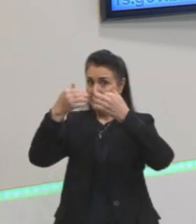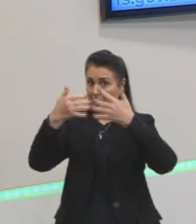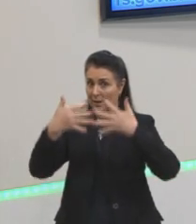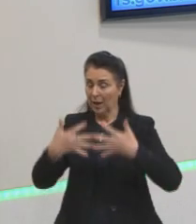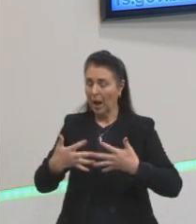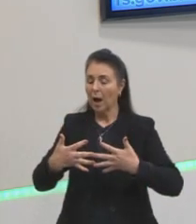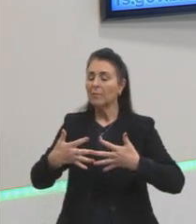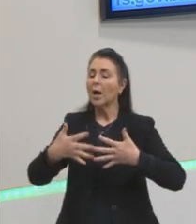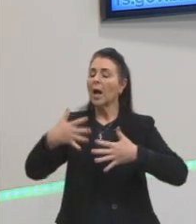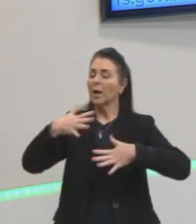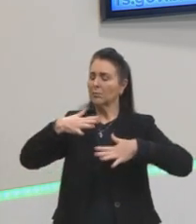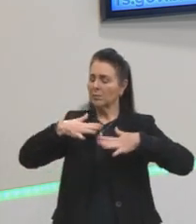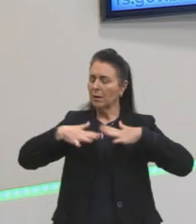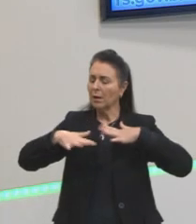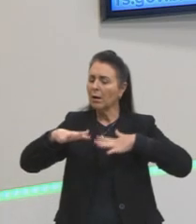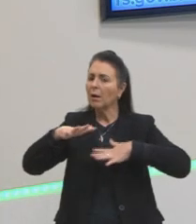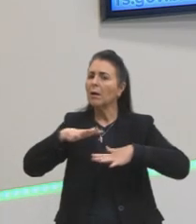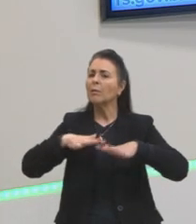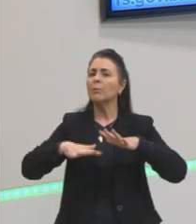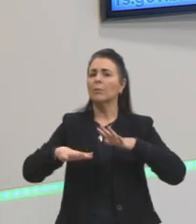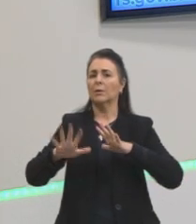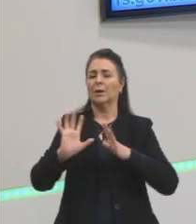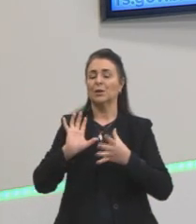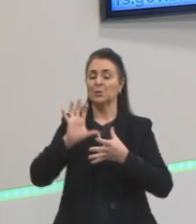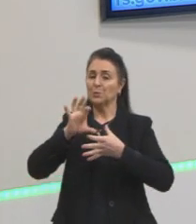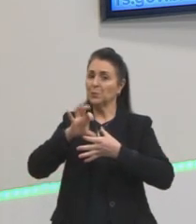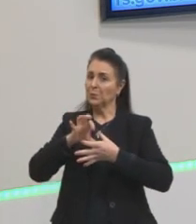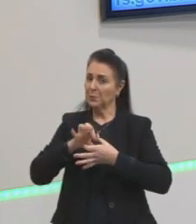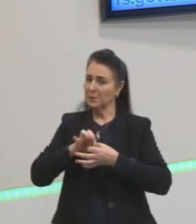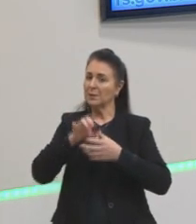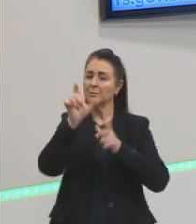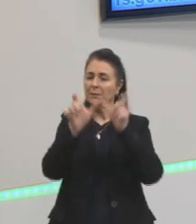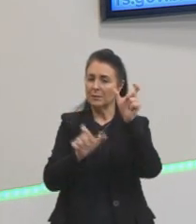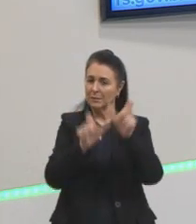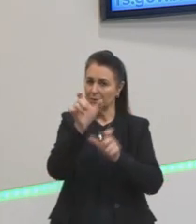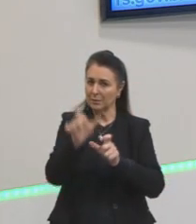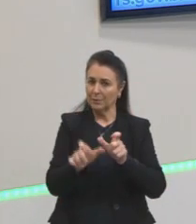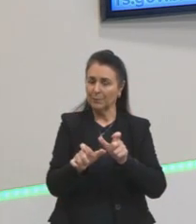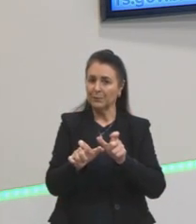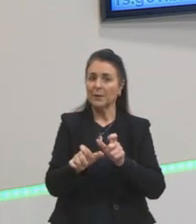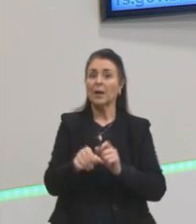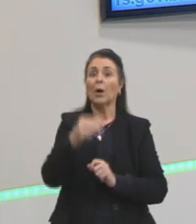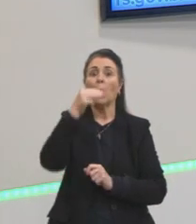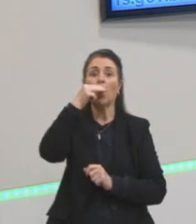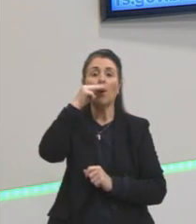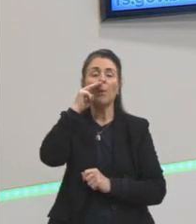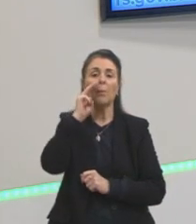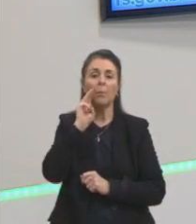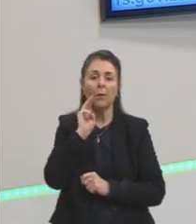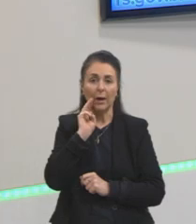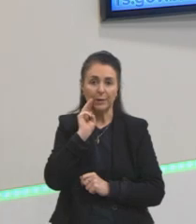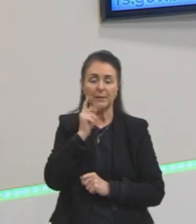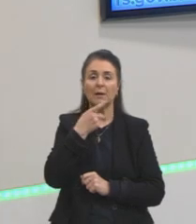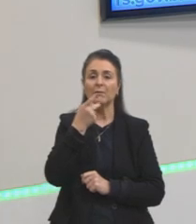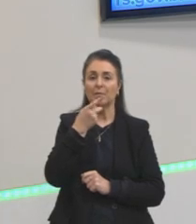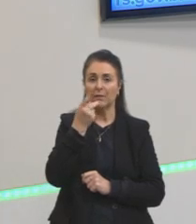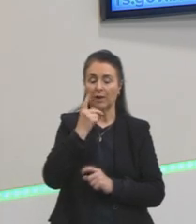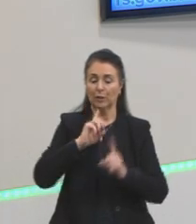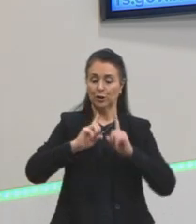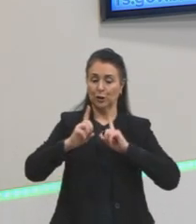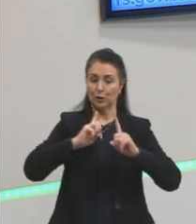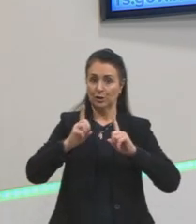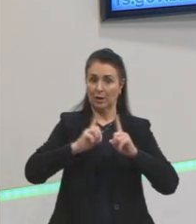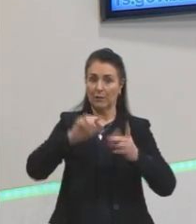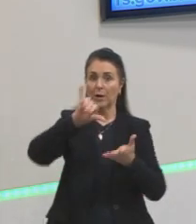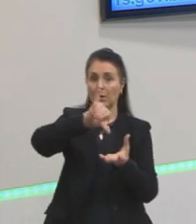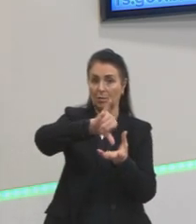fator de Harmonia entre as pessoas de coesão social talvez eu bem então nosso amigo Max né vai criticar